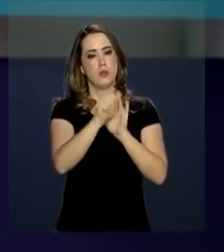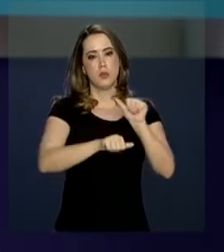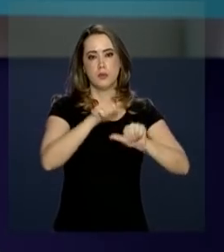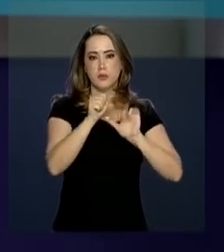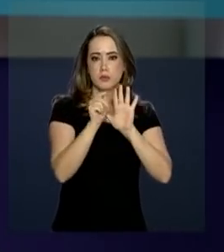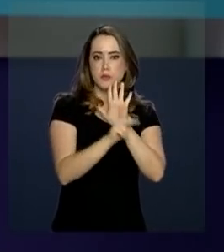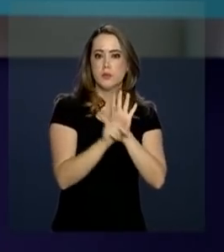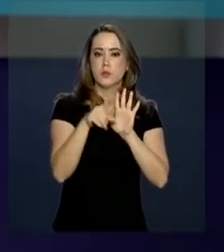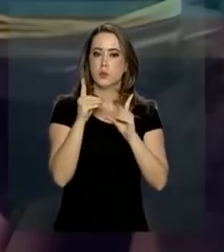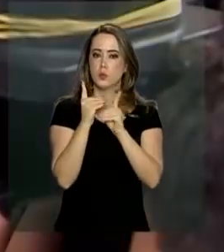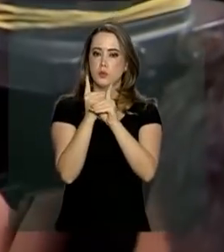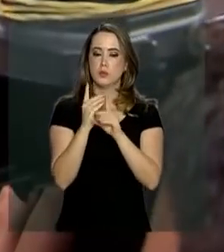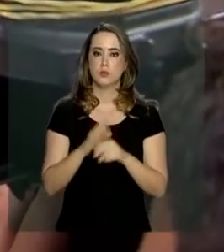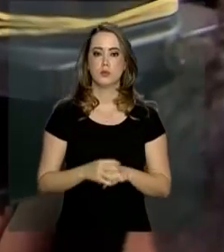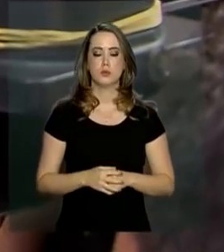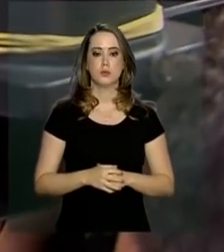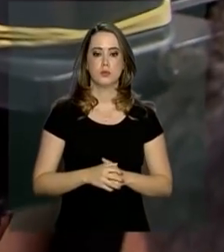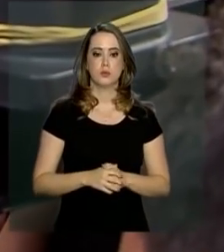tema do encontro.